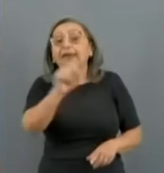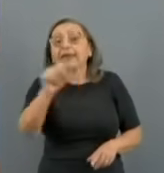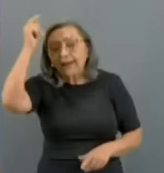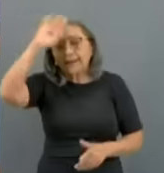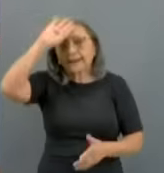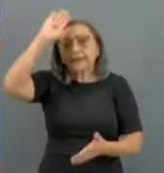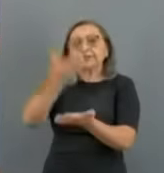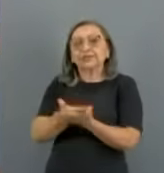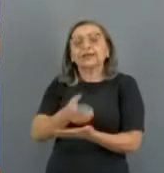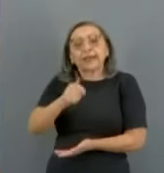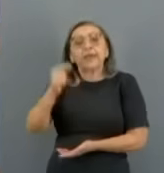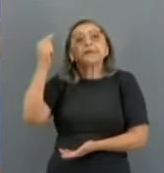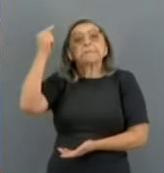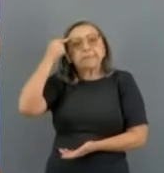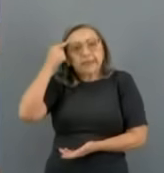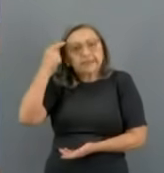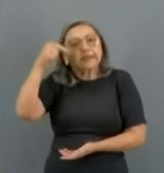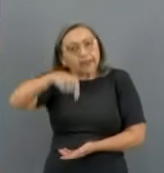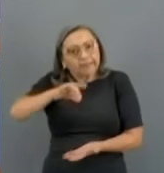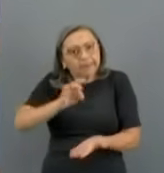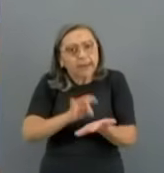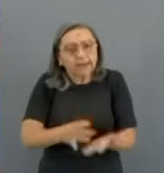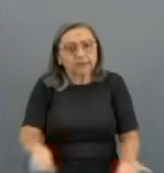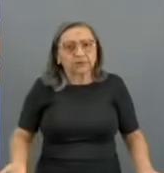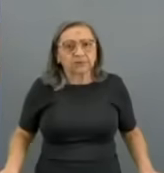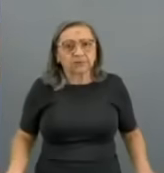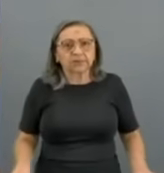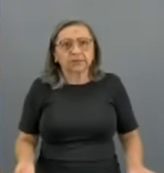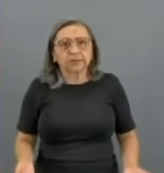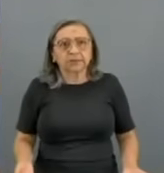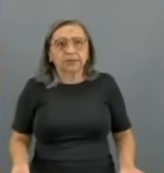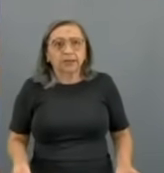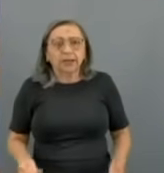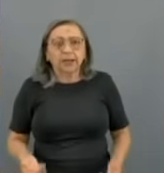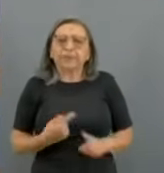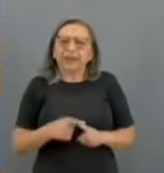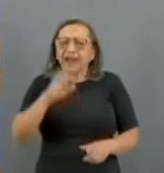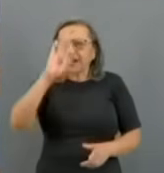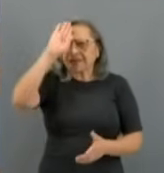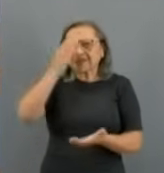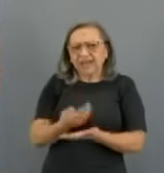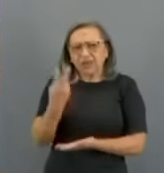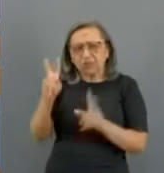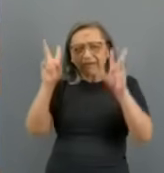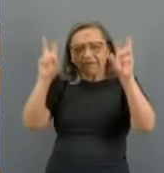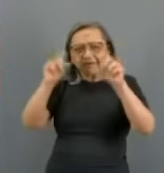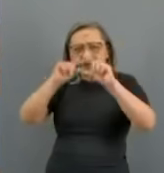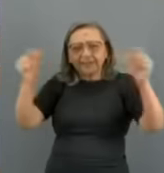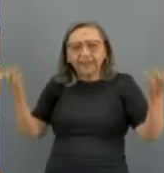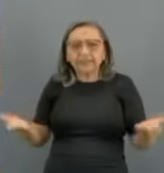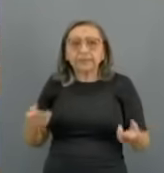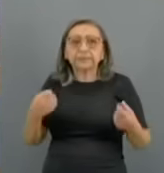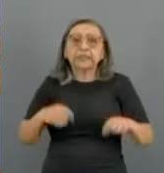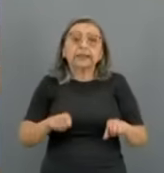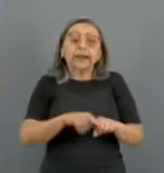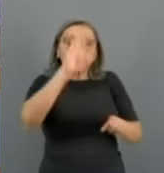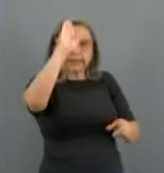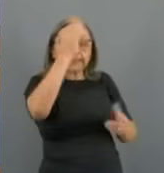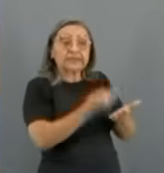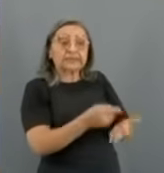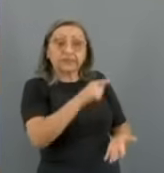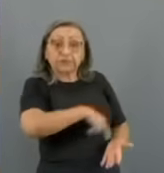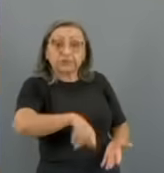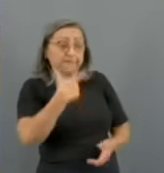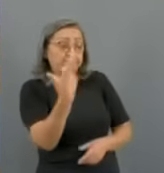nisso quem acha que a Terra é plana. Para acreditar numa tese dessa, você tem que acreditar que se